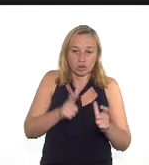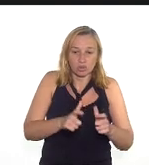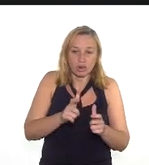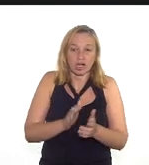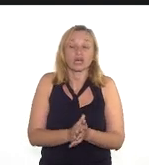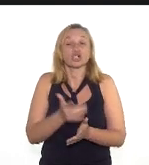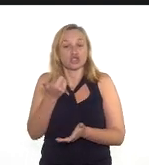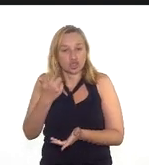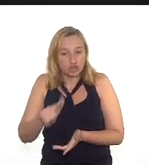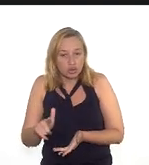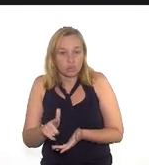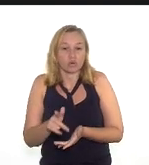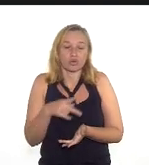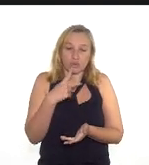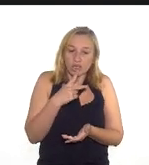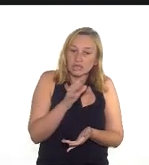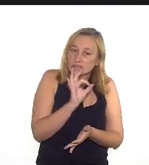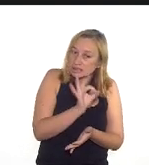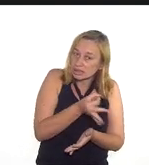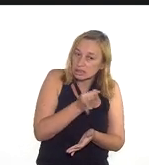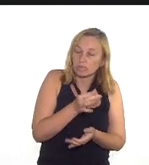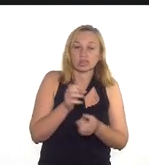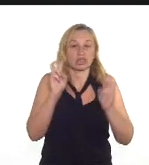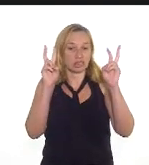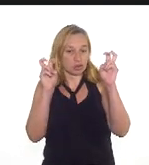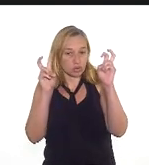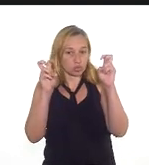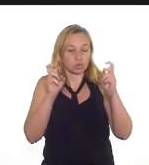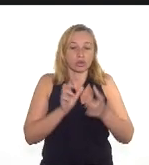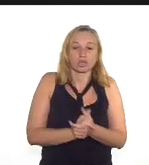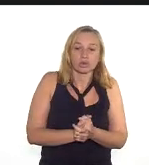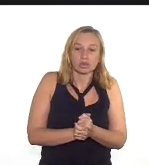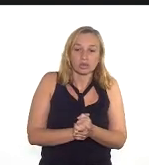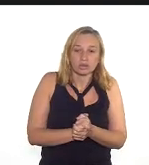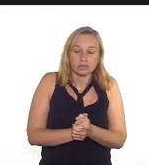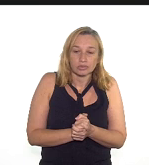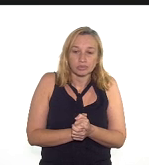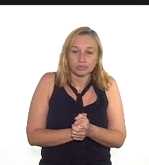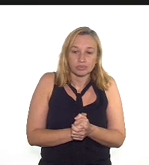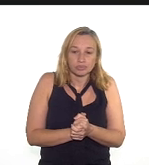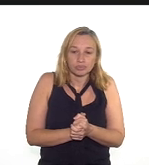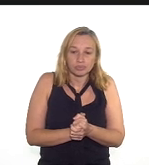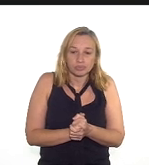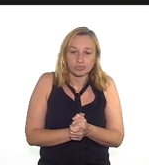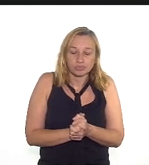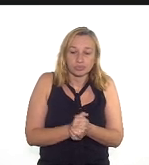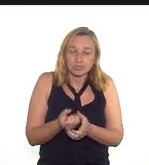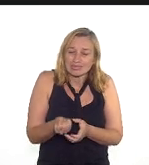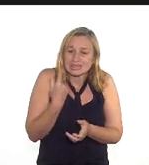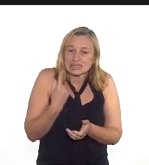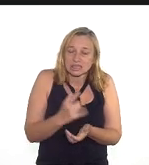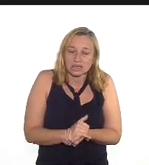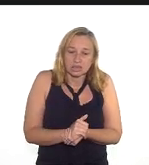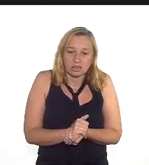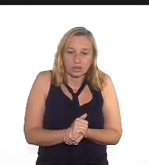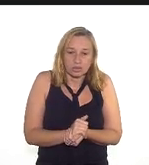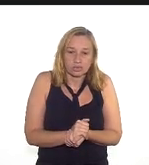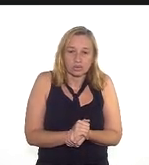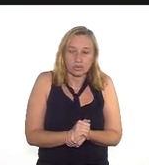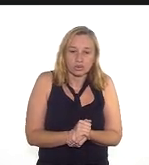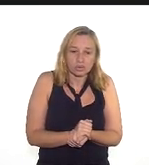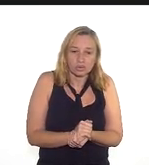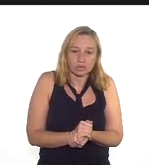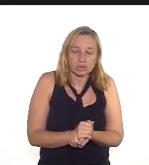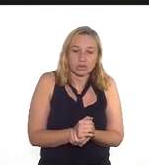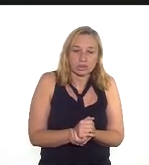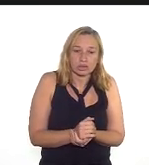de novo, agora trazendo justamente esse assunto, foi muito estranho a gente